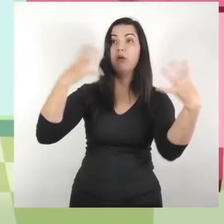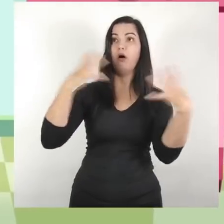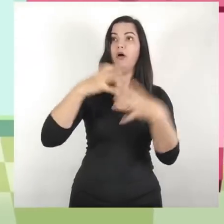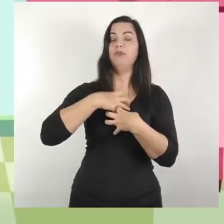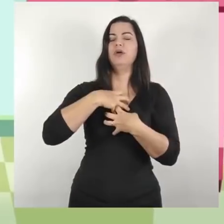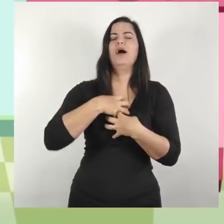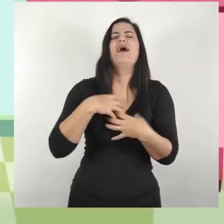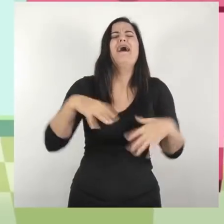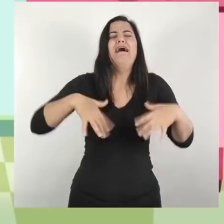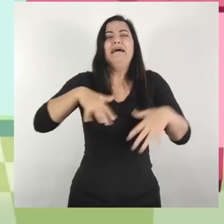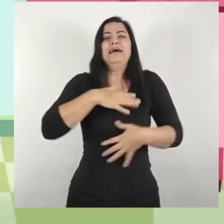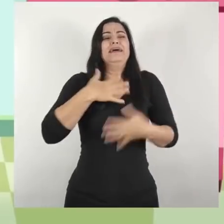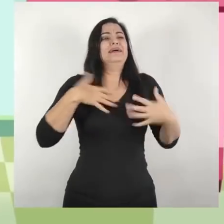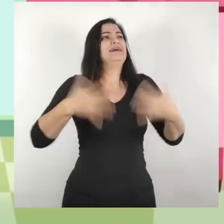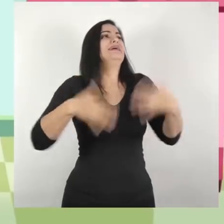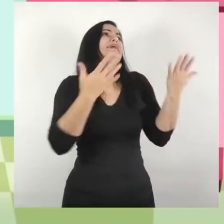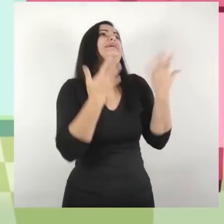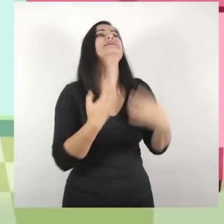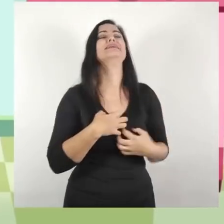e...